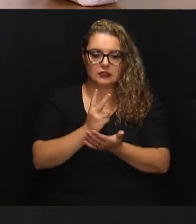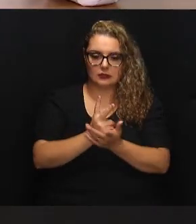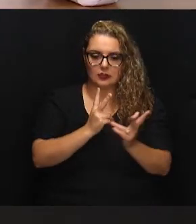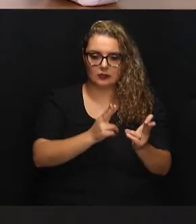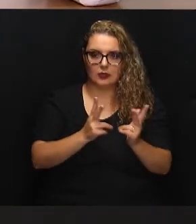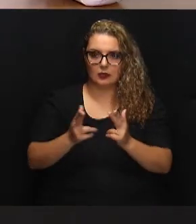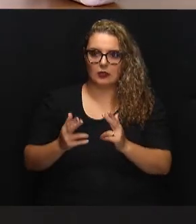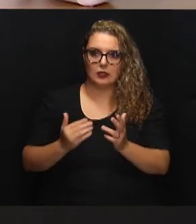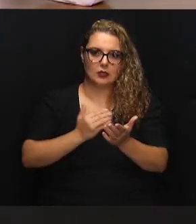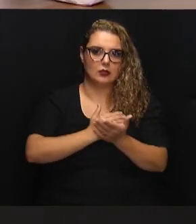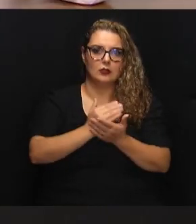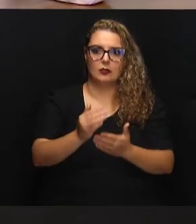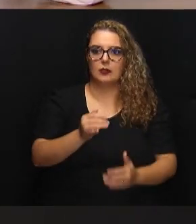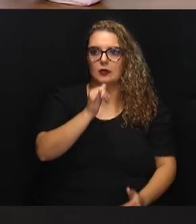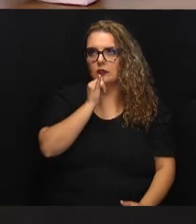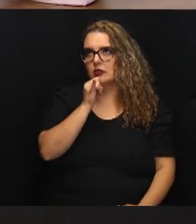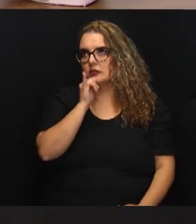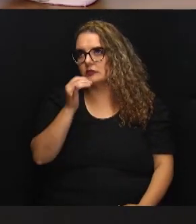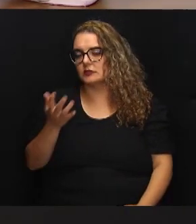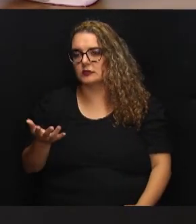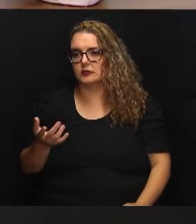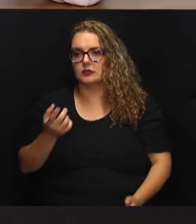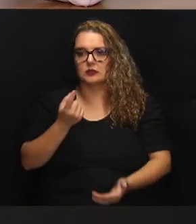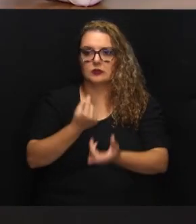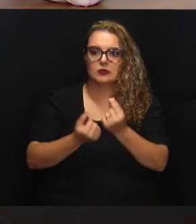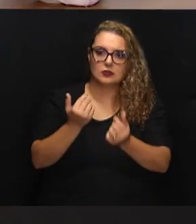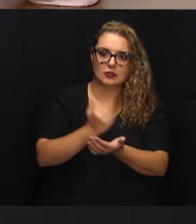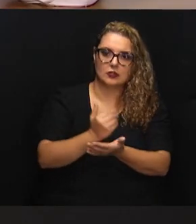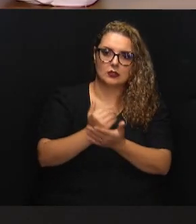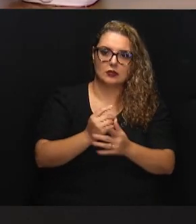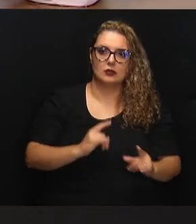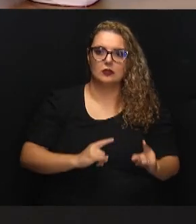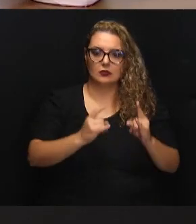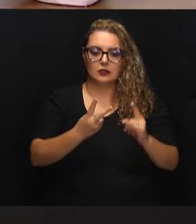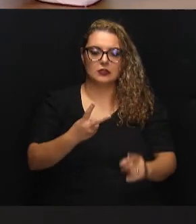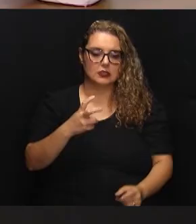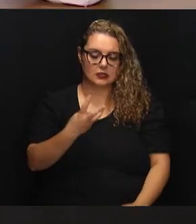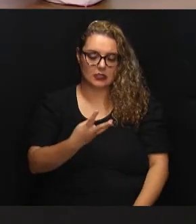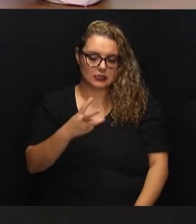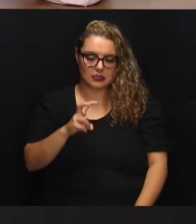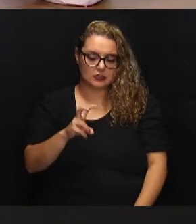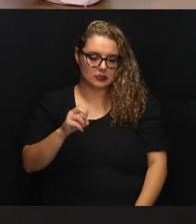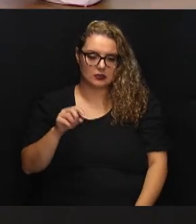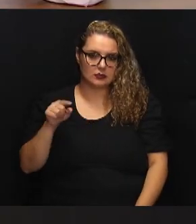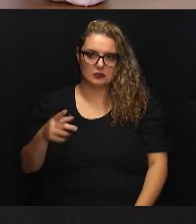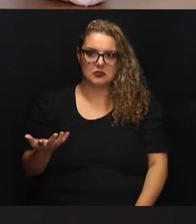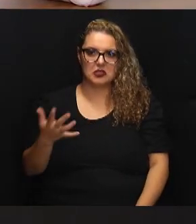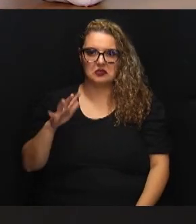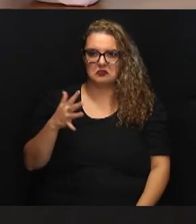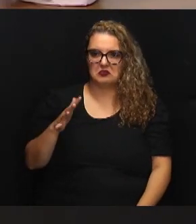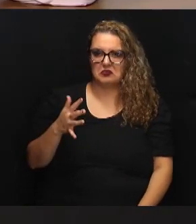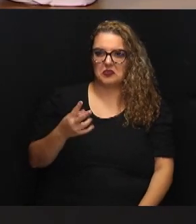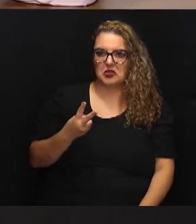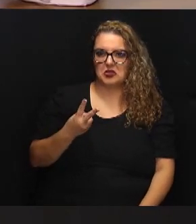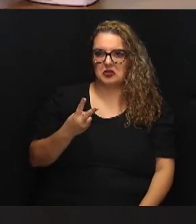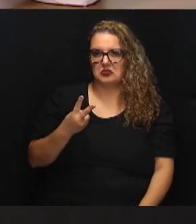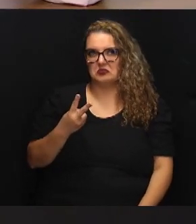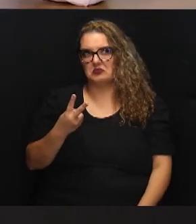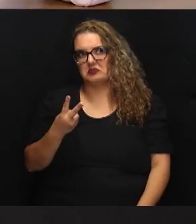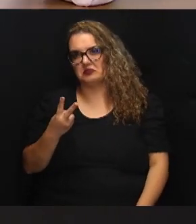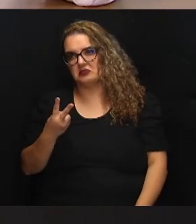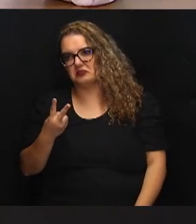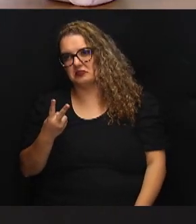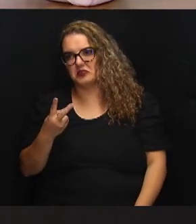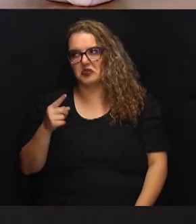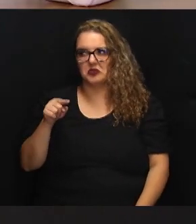começa pagando, vamos supor, você faz o financiamento de um apartamento, sei lá, 350 mil, hoje pagaria alguma coisa de 2,5, 3 mil, você começa